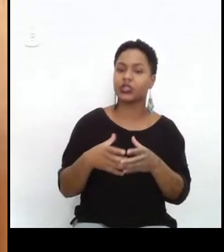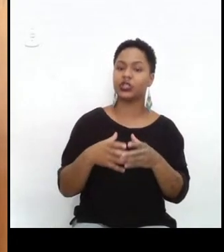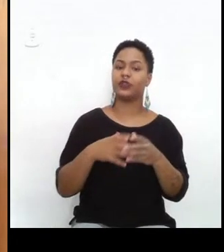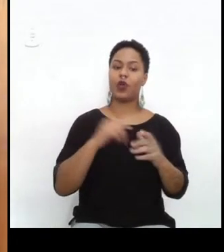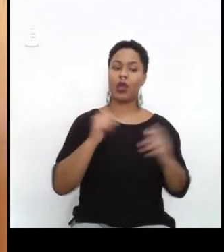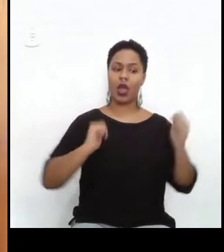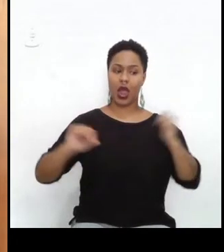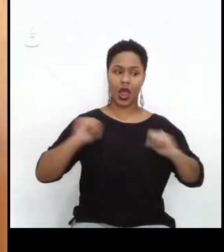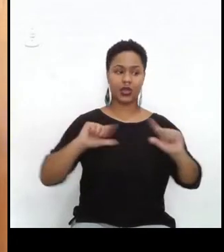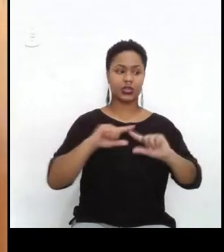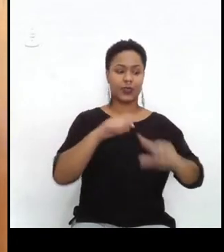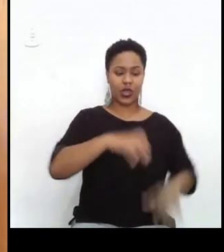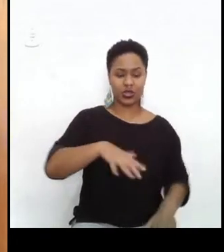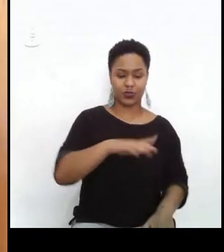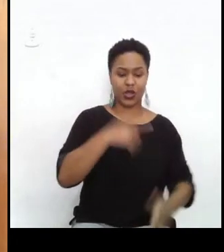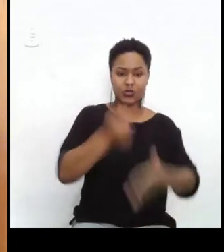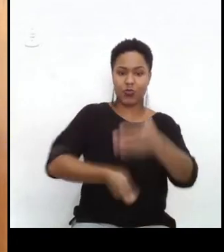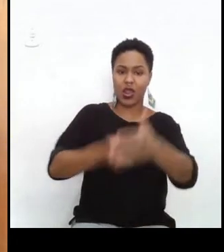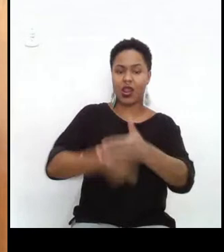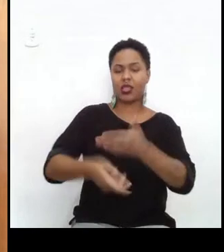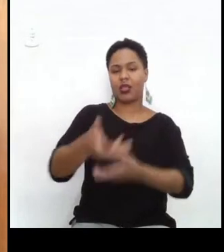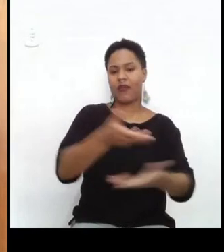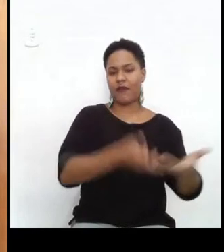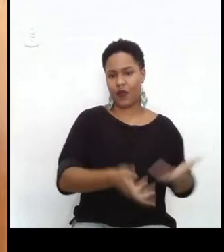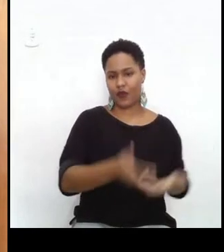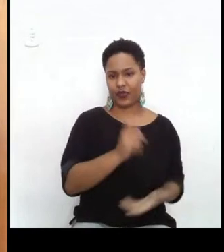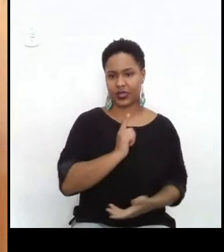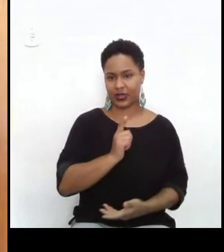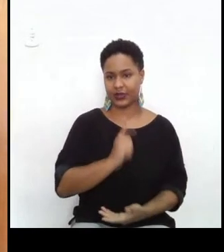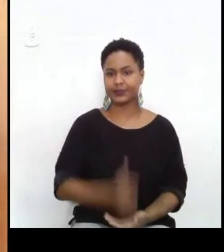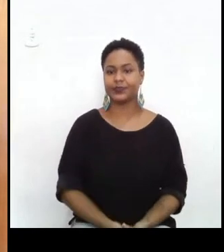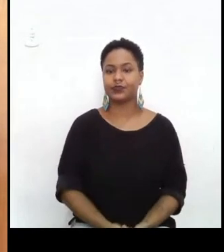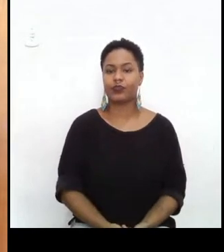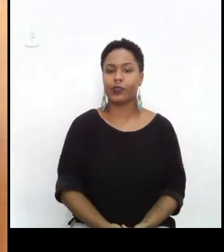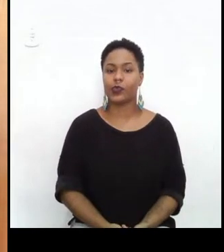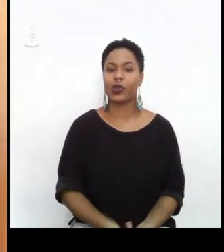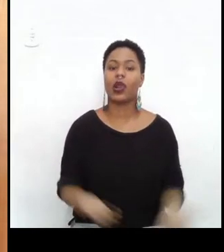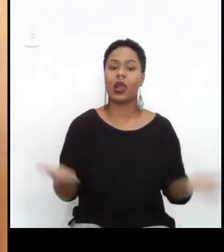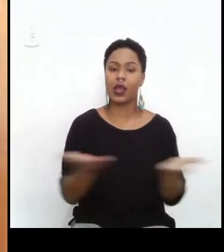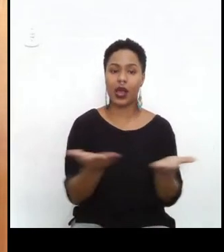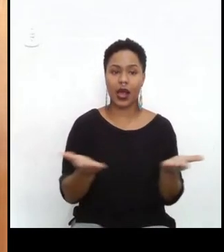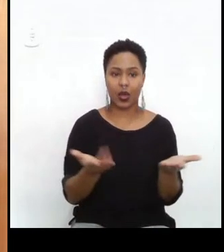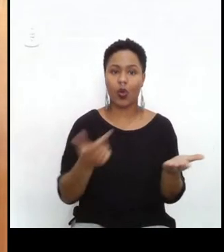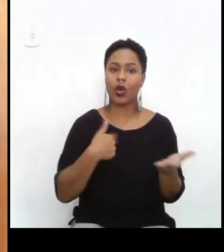engolir grande molhar Aurélio e a partir de